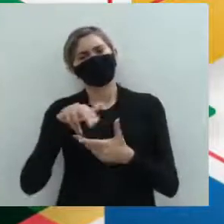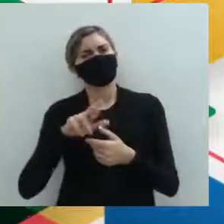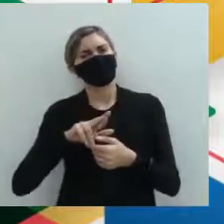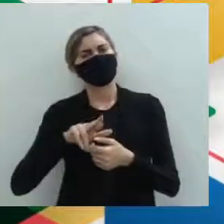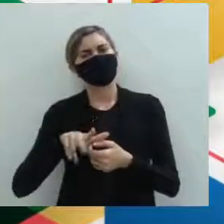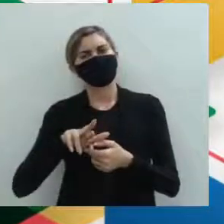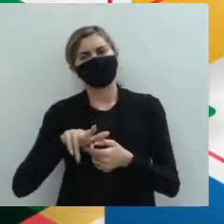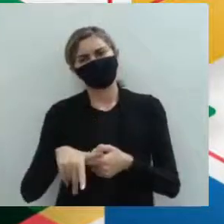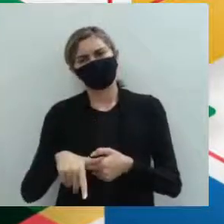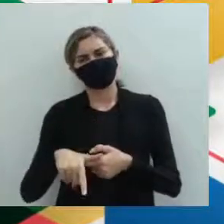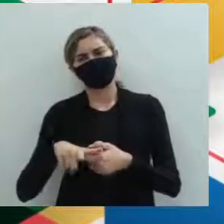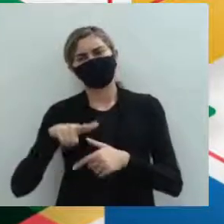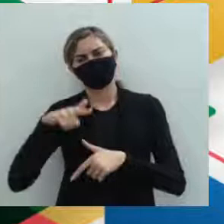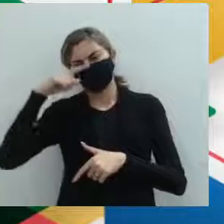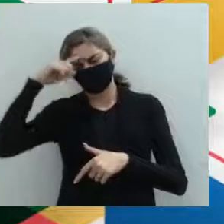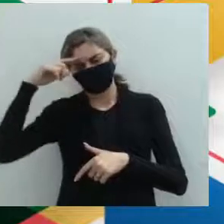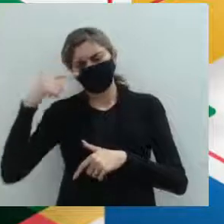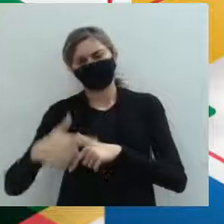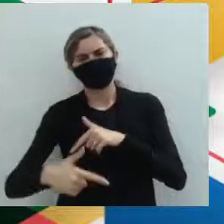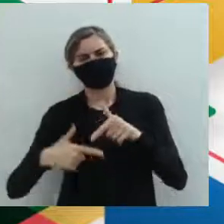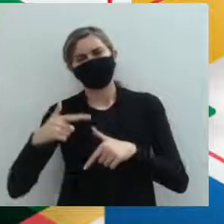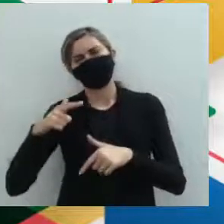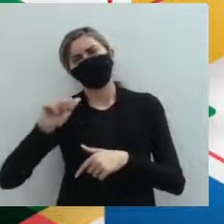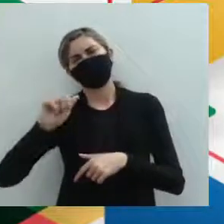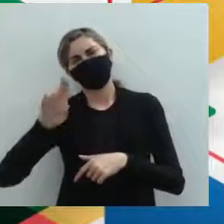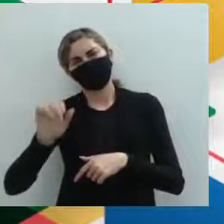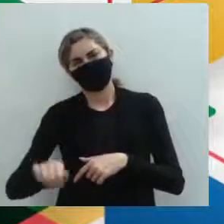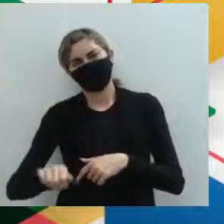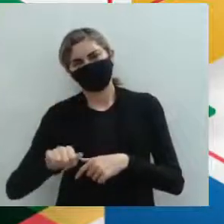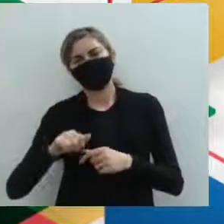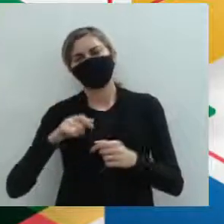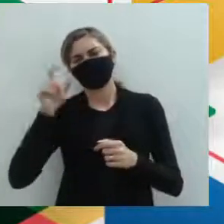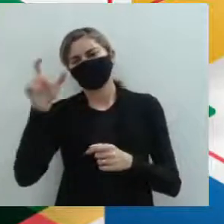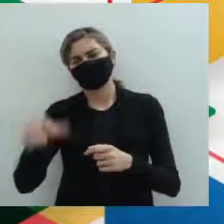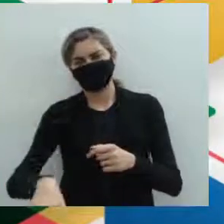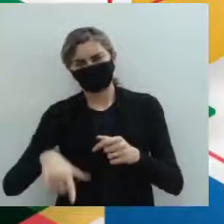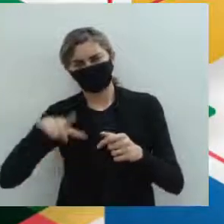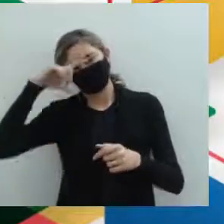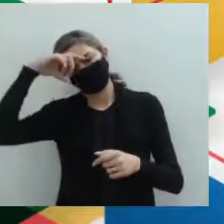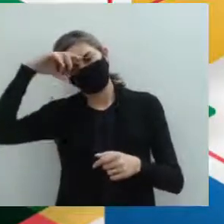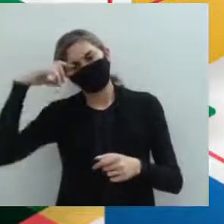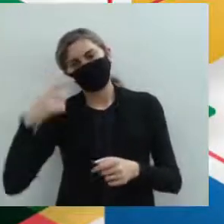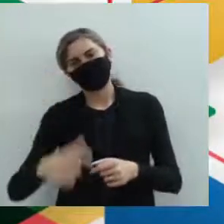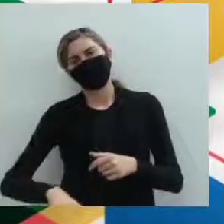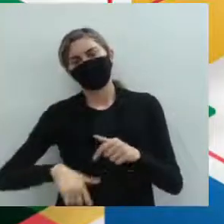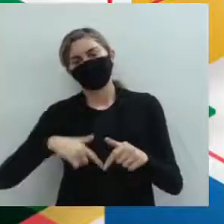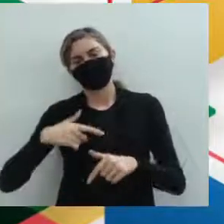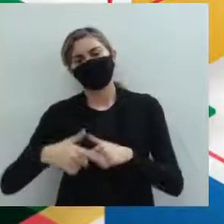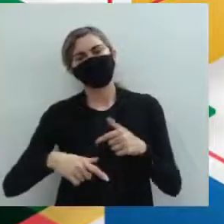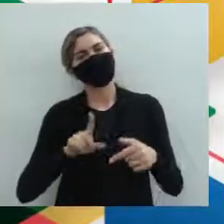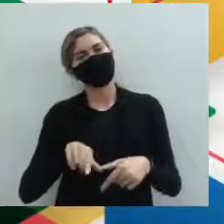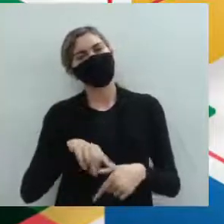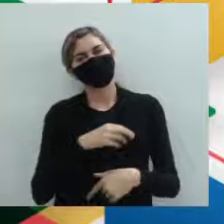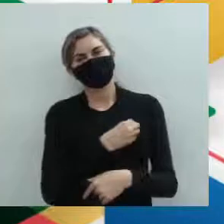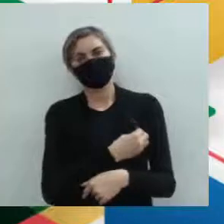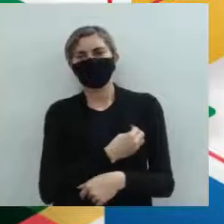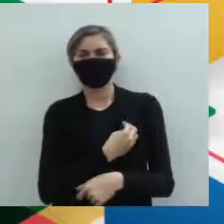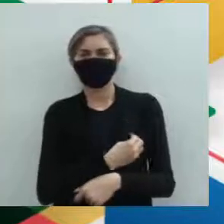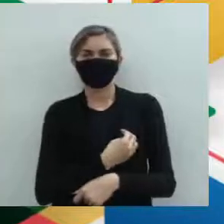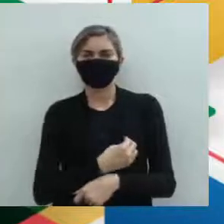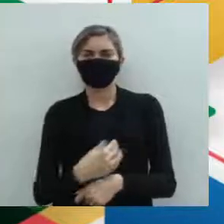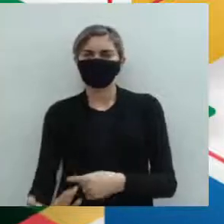não é o labor. A condição humana do labor é equivalente à vida em